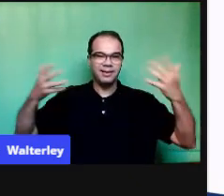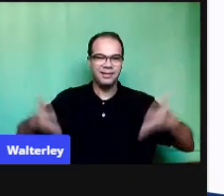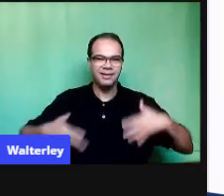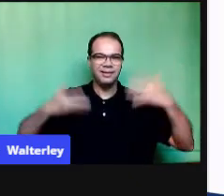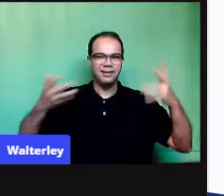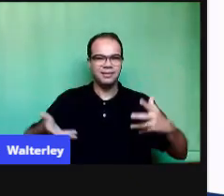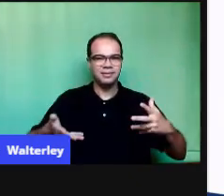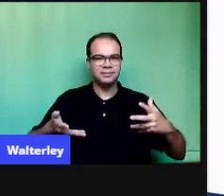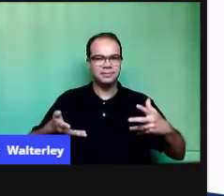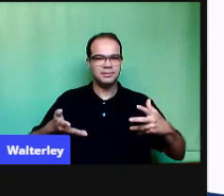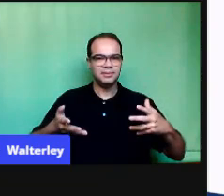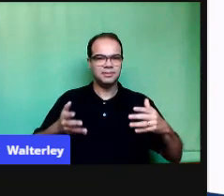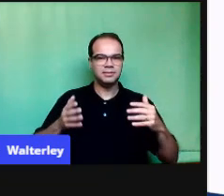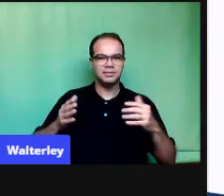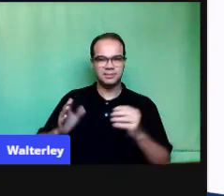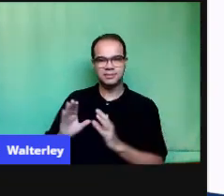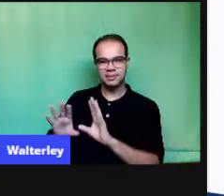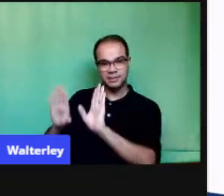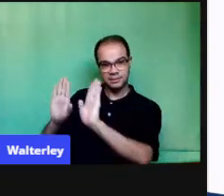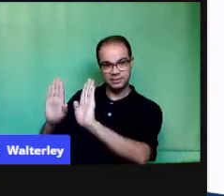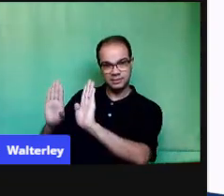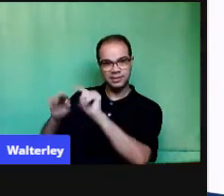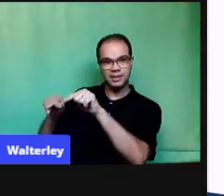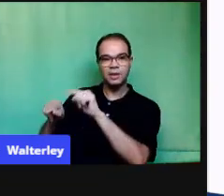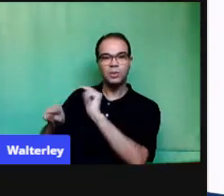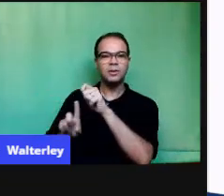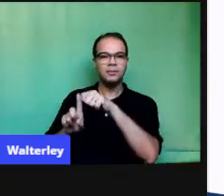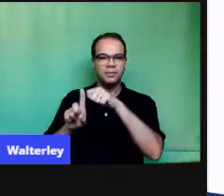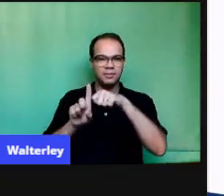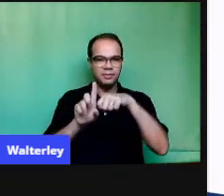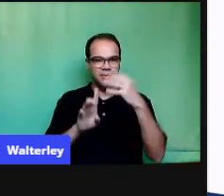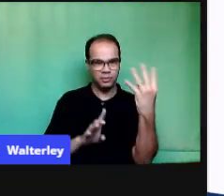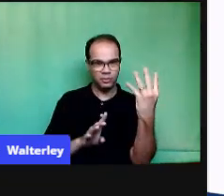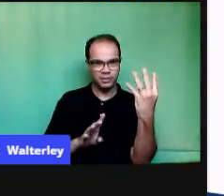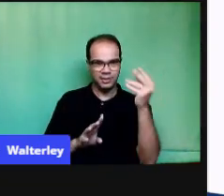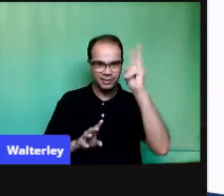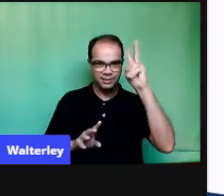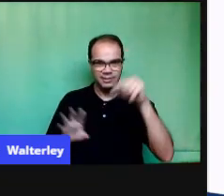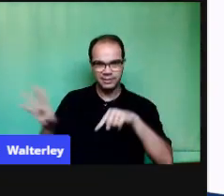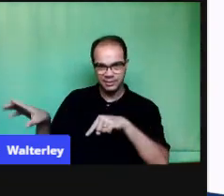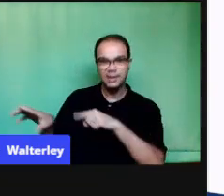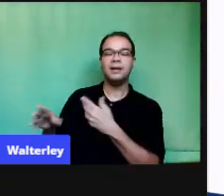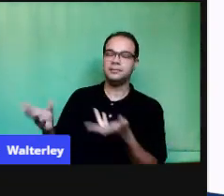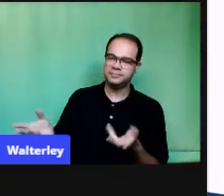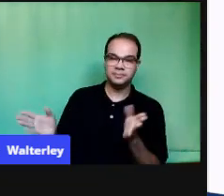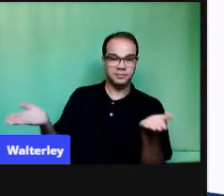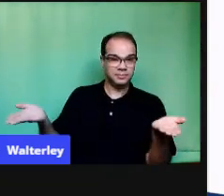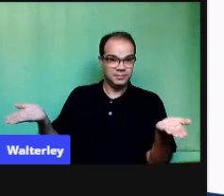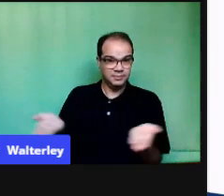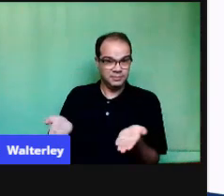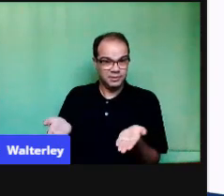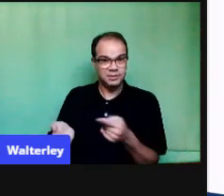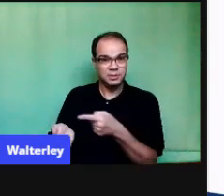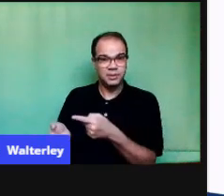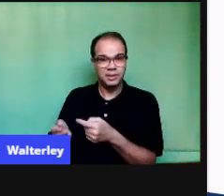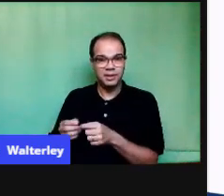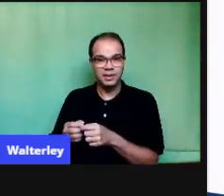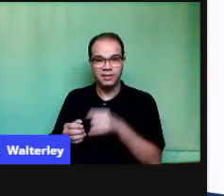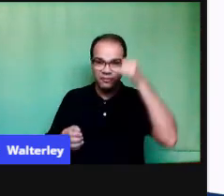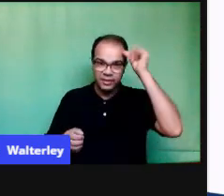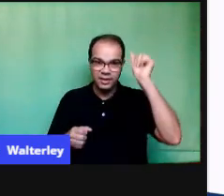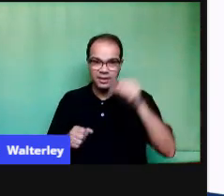estar super bem alimentados. Então, o estado mental, o estado nutricional deles, o domínio da nutrição é bom. O